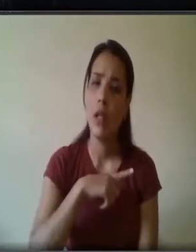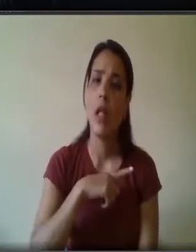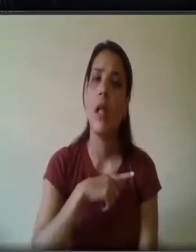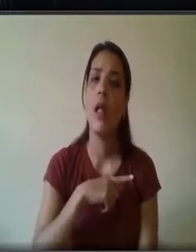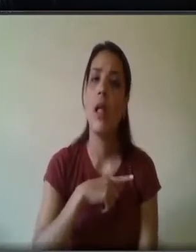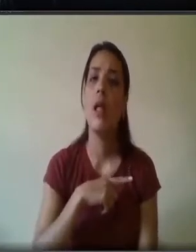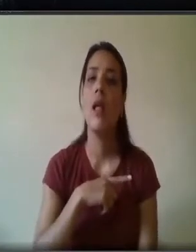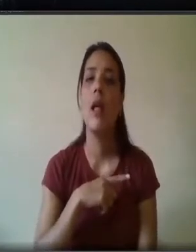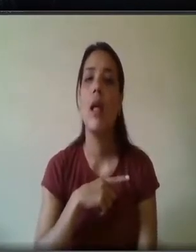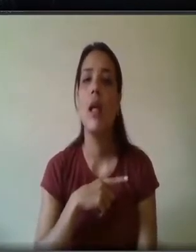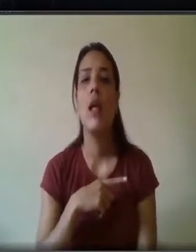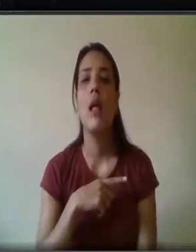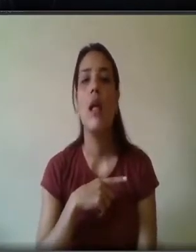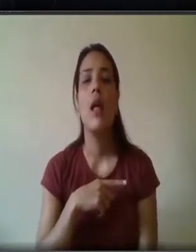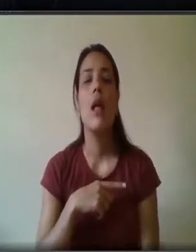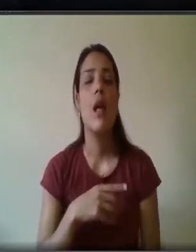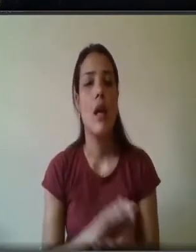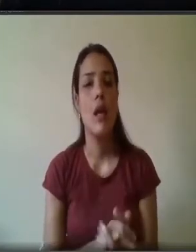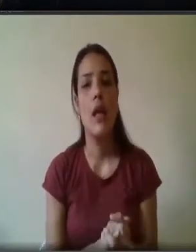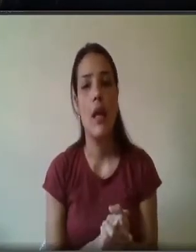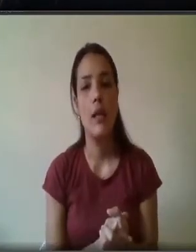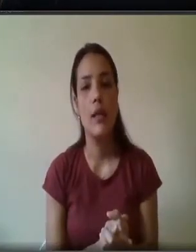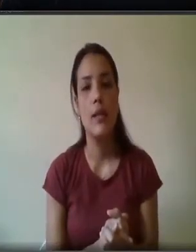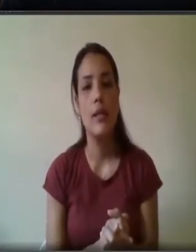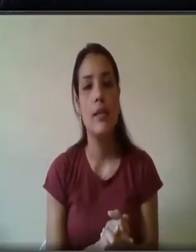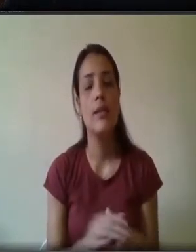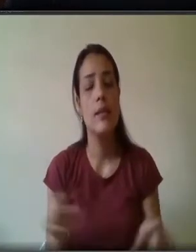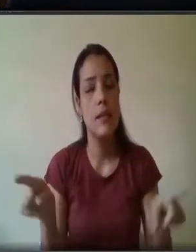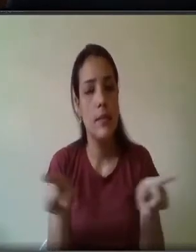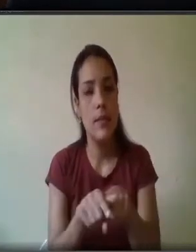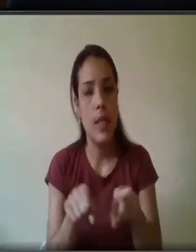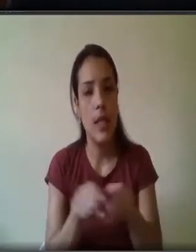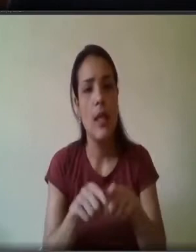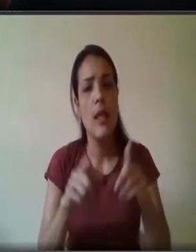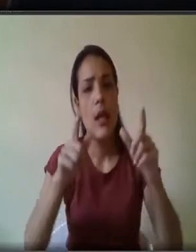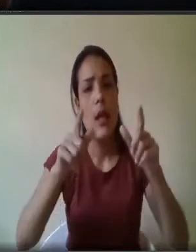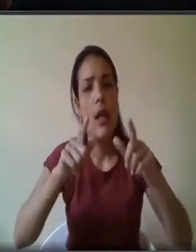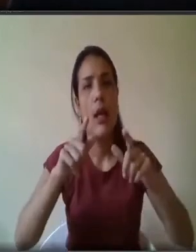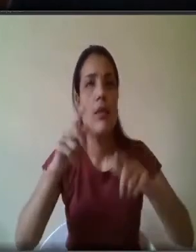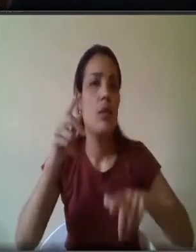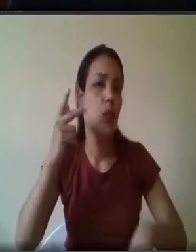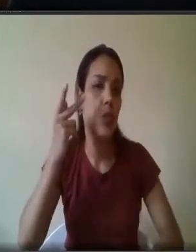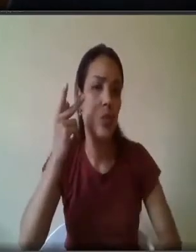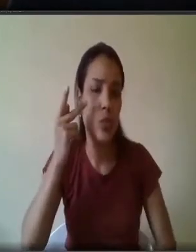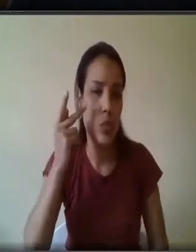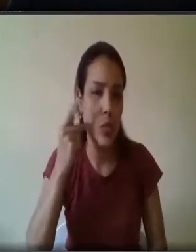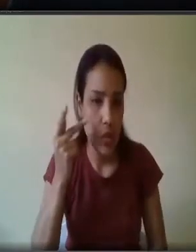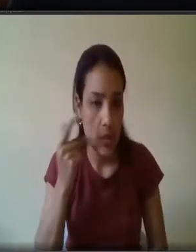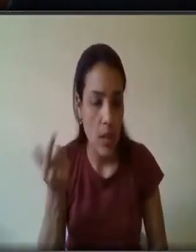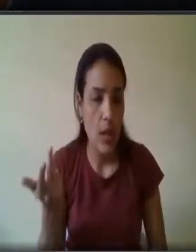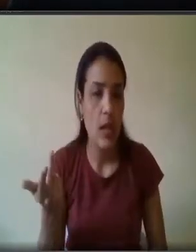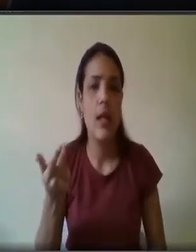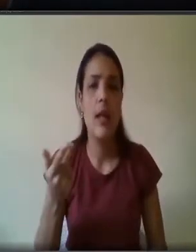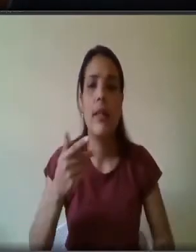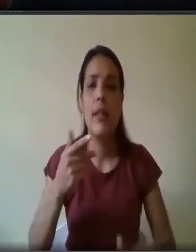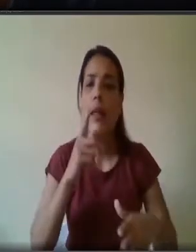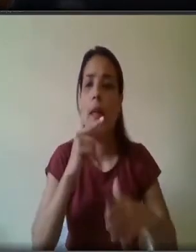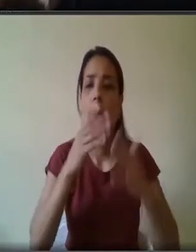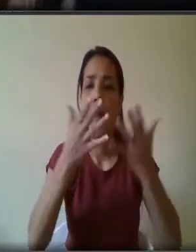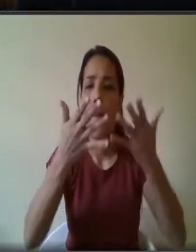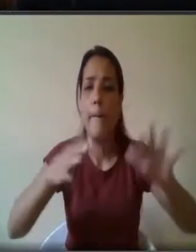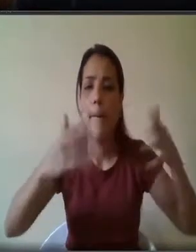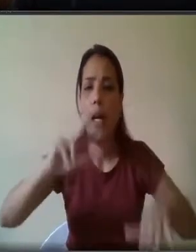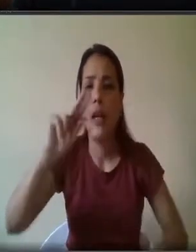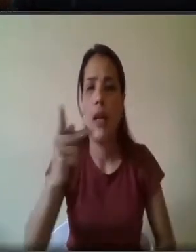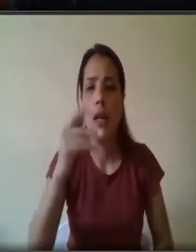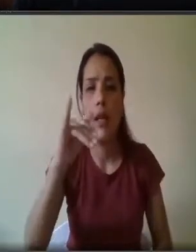foi bem destruído? Praia dos Hippies, no Ceará, né? Deixa eu lembrar o nome lá do lugar. Eu